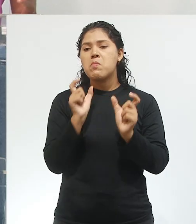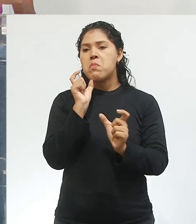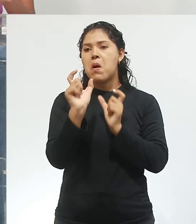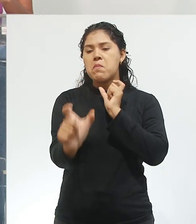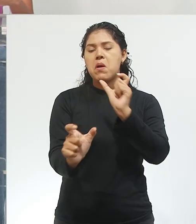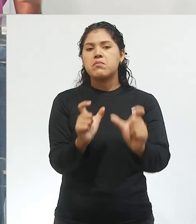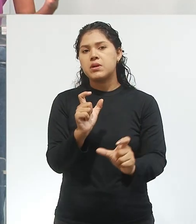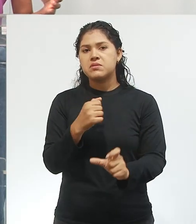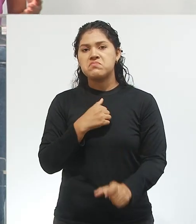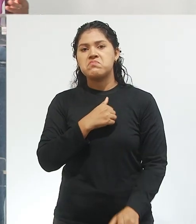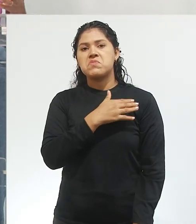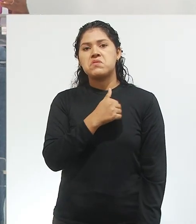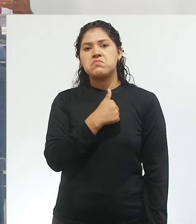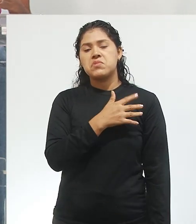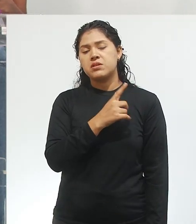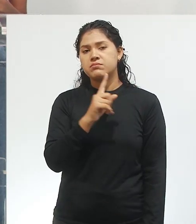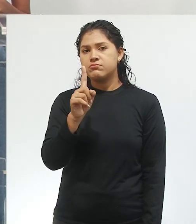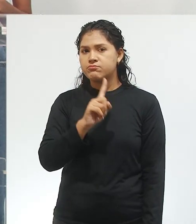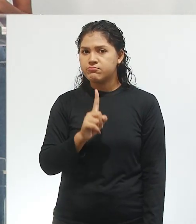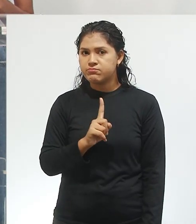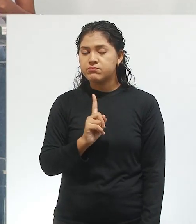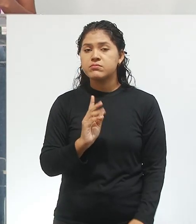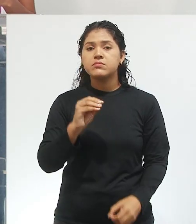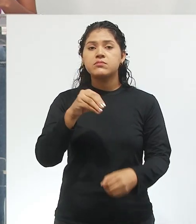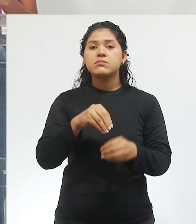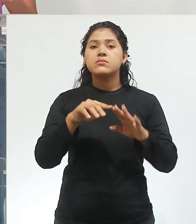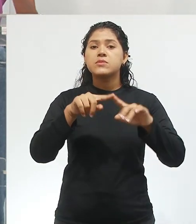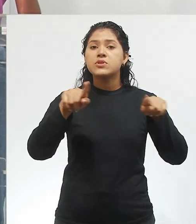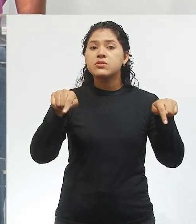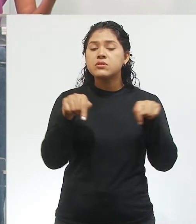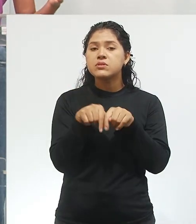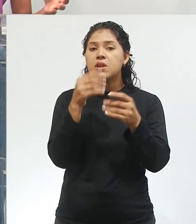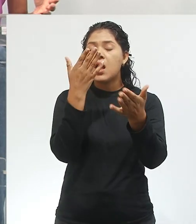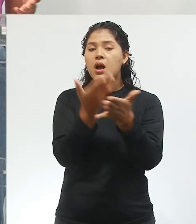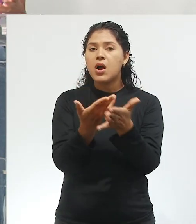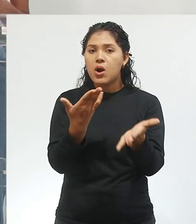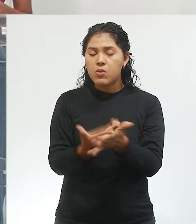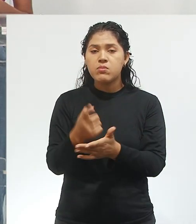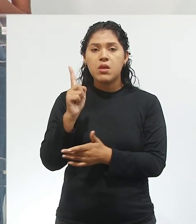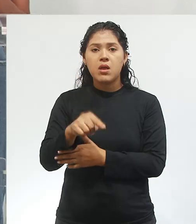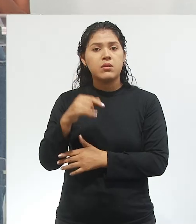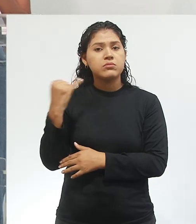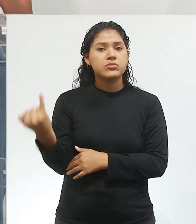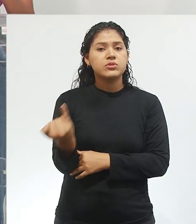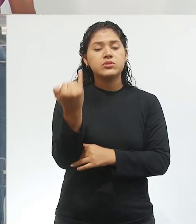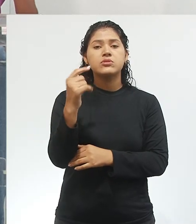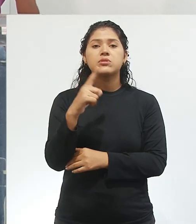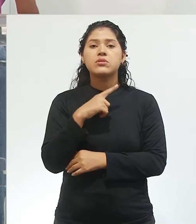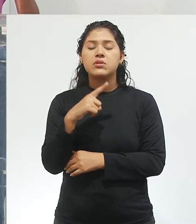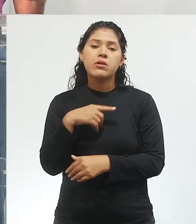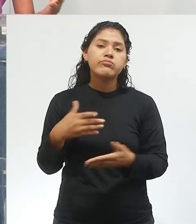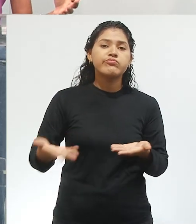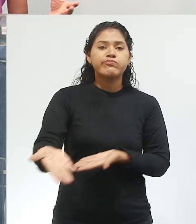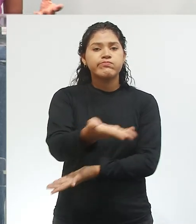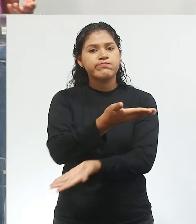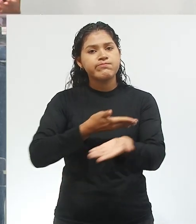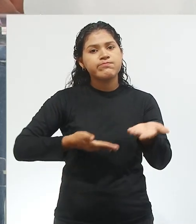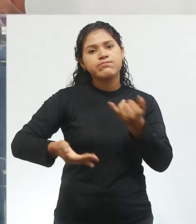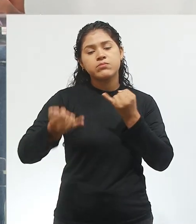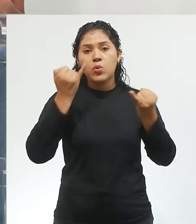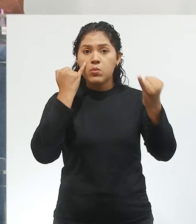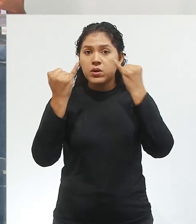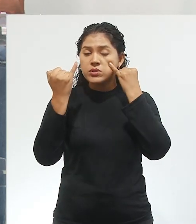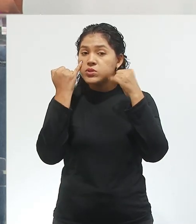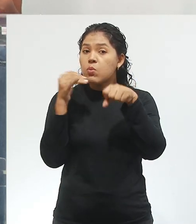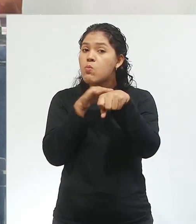contrário, esse espaço ele é propício para que desconstrução aconteça, né, para que uma nova